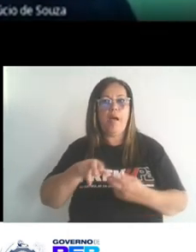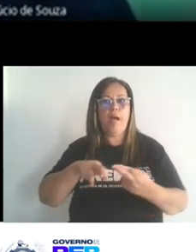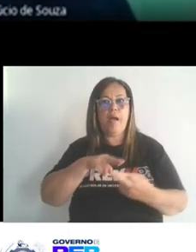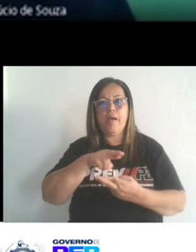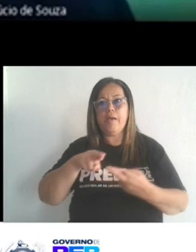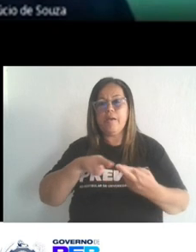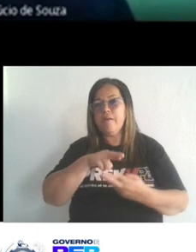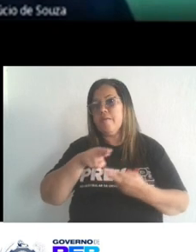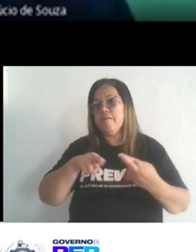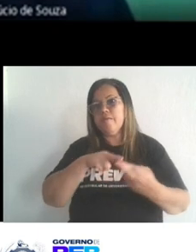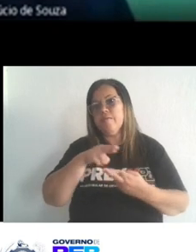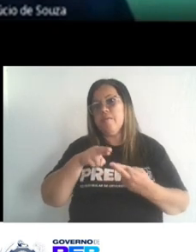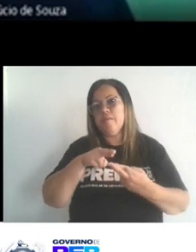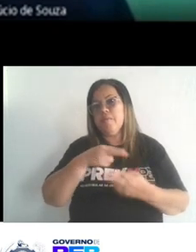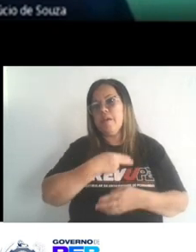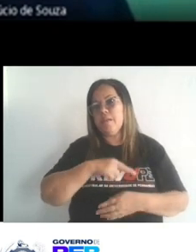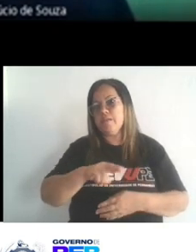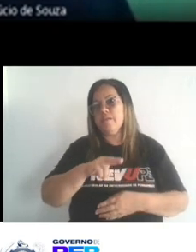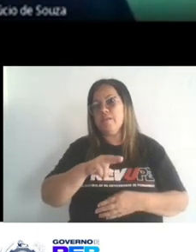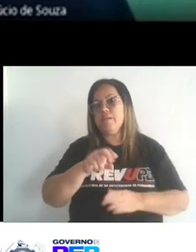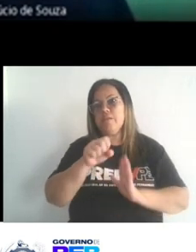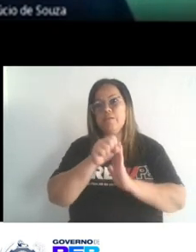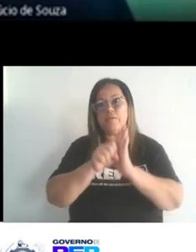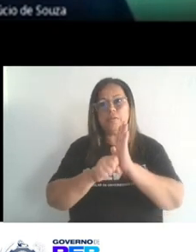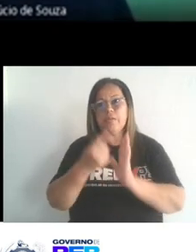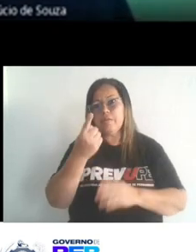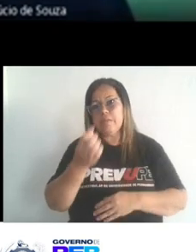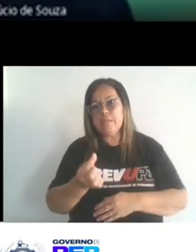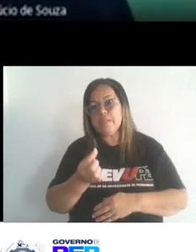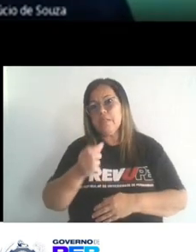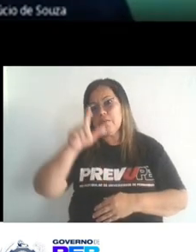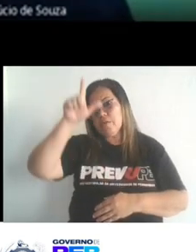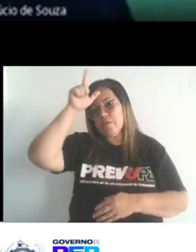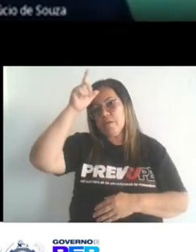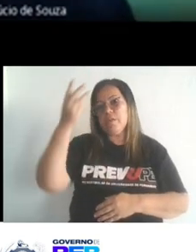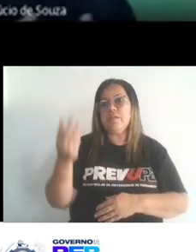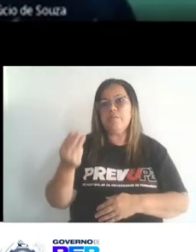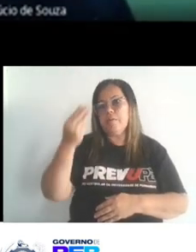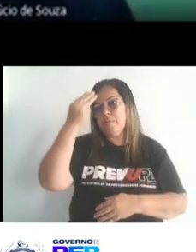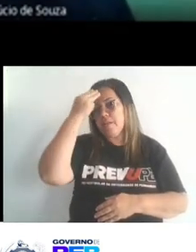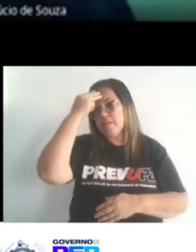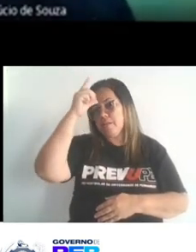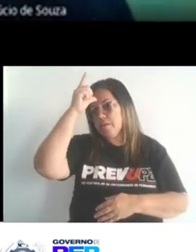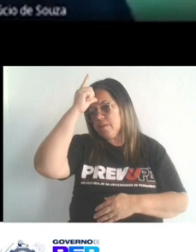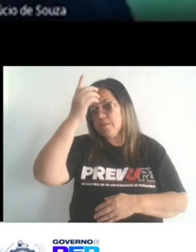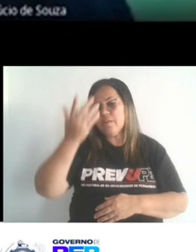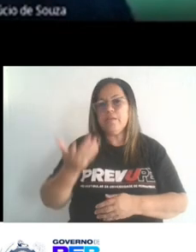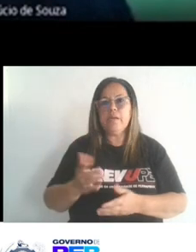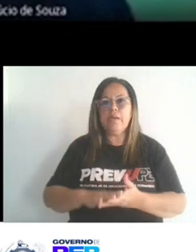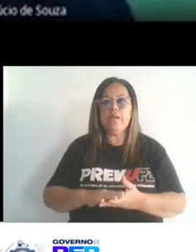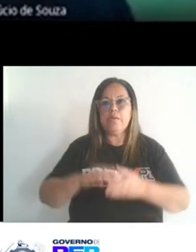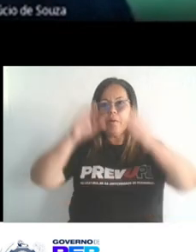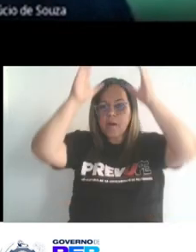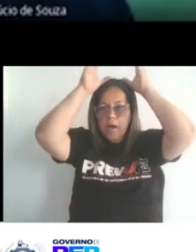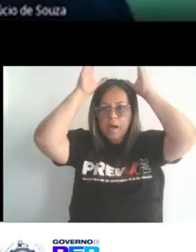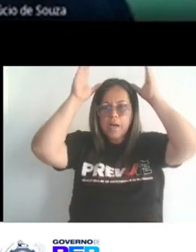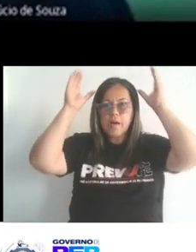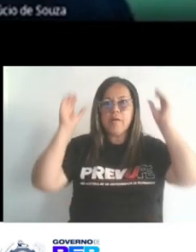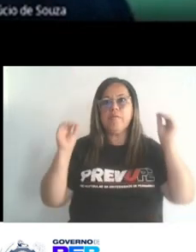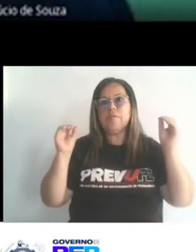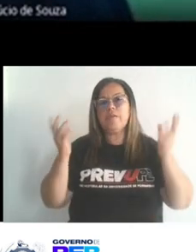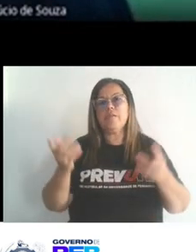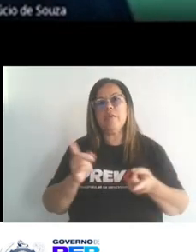XVI vai ser liderada o Marquinhos Lutero o João Calvino o Henrique VIII na Inglaterra então